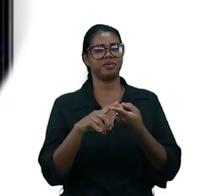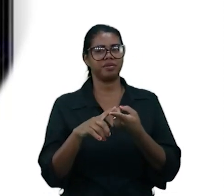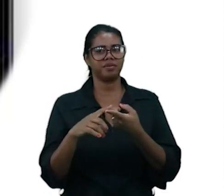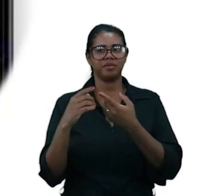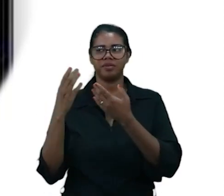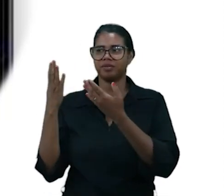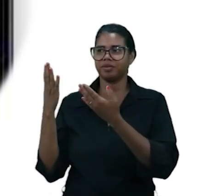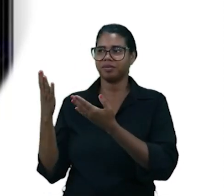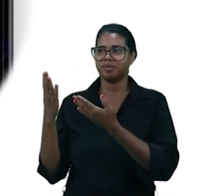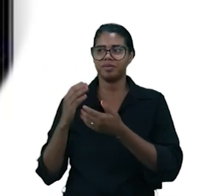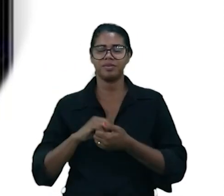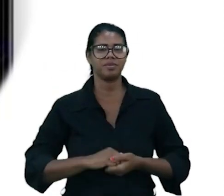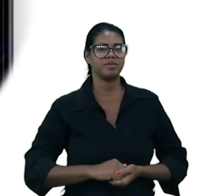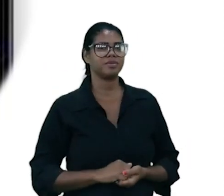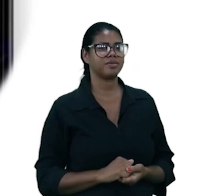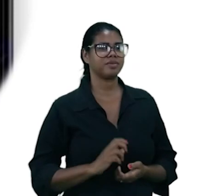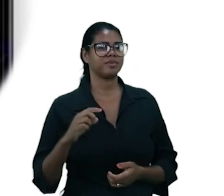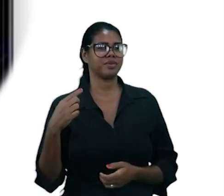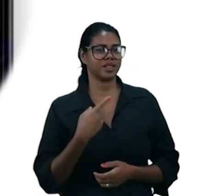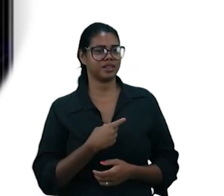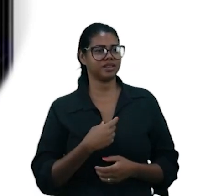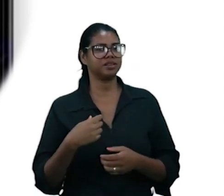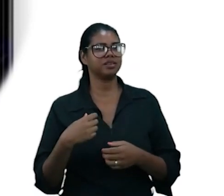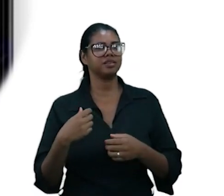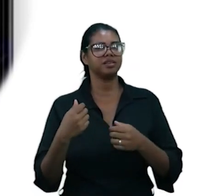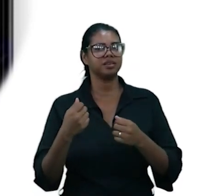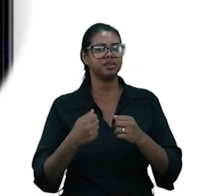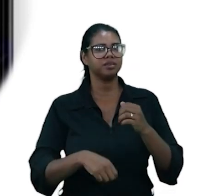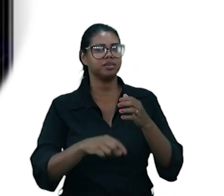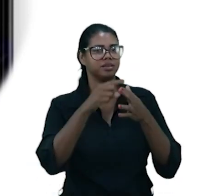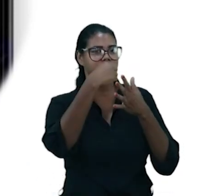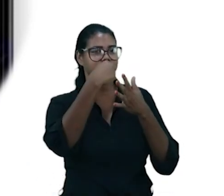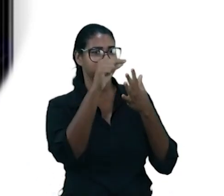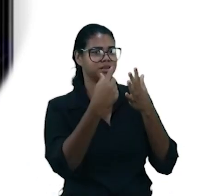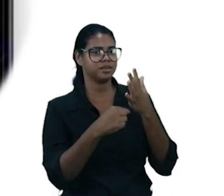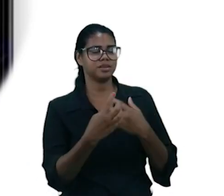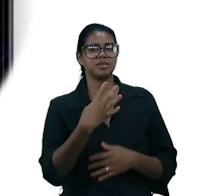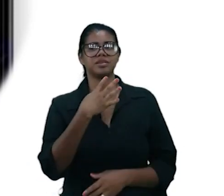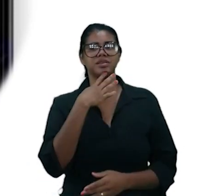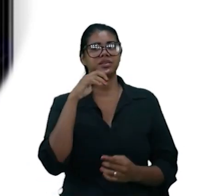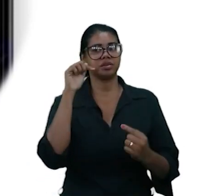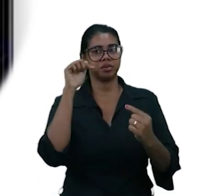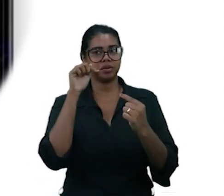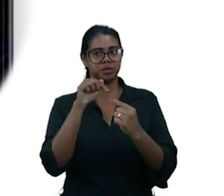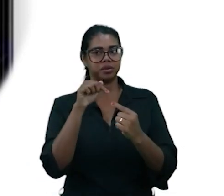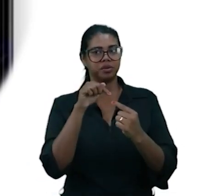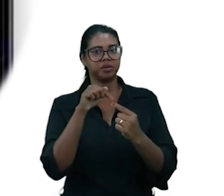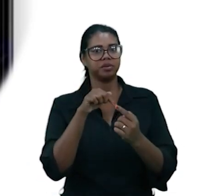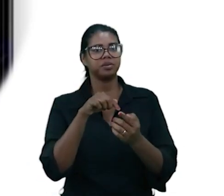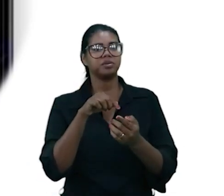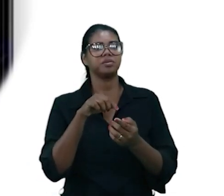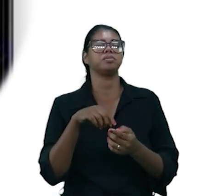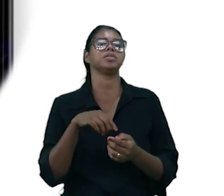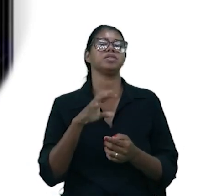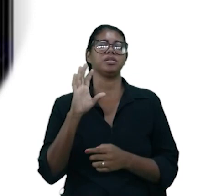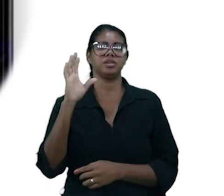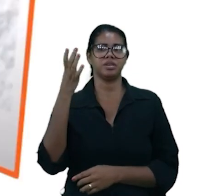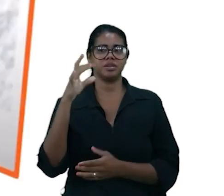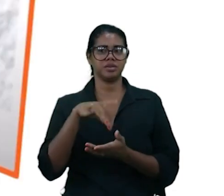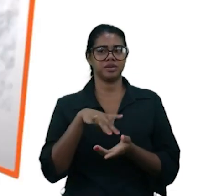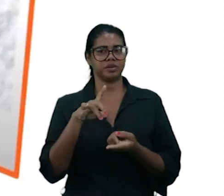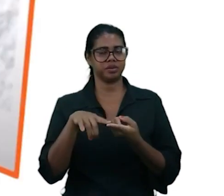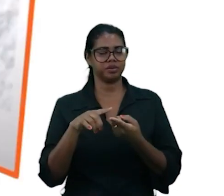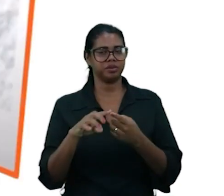categoria primordial, para a gente poder classificar um conhecimento, um objeto, um fenômeno, um ser, tá certo?